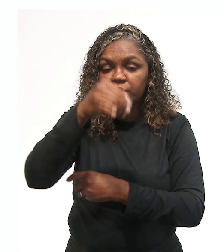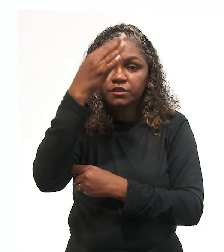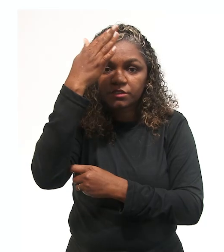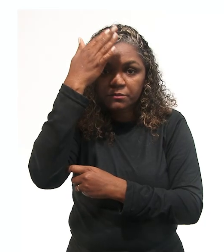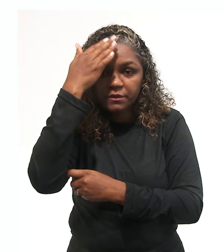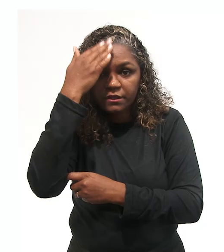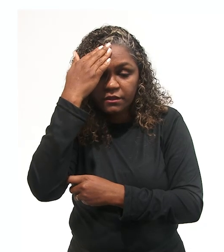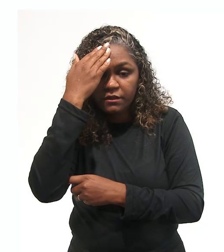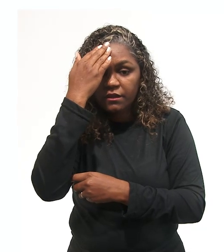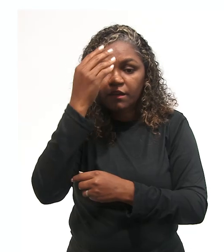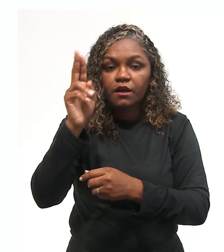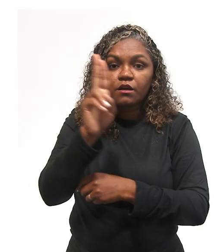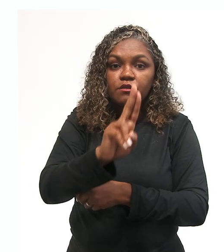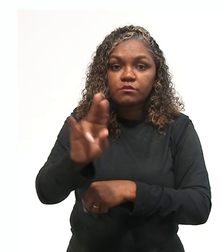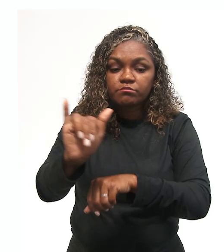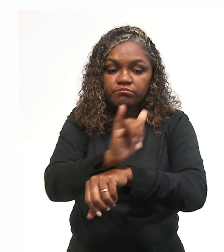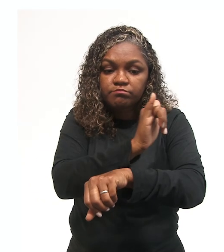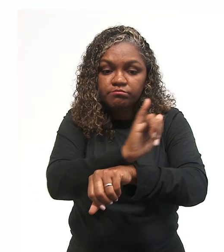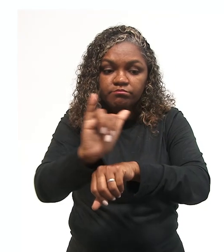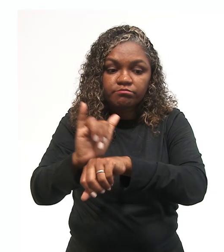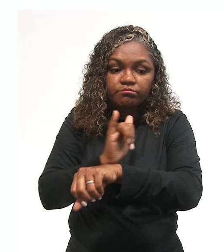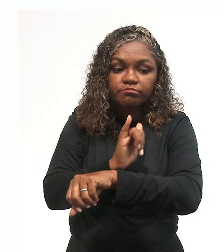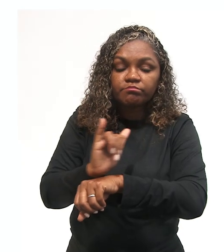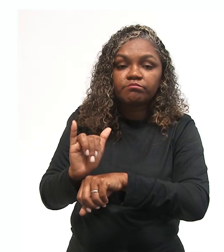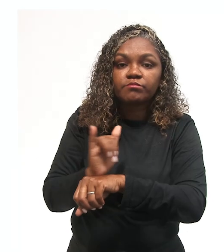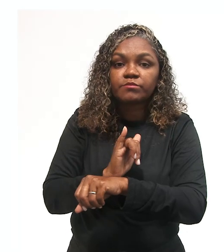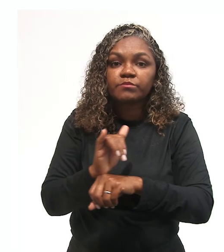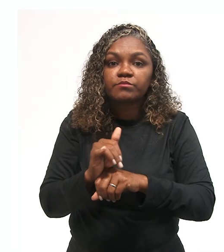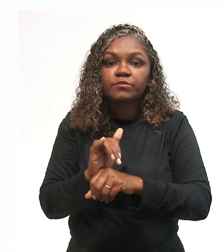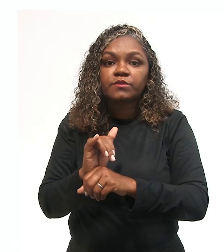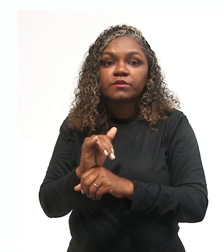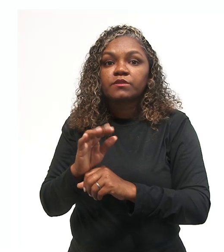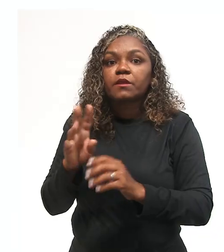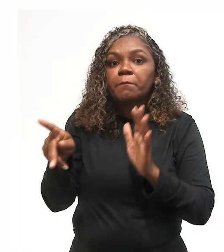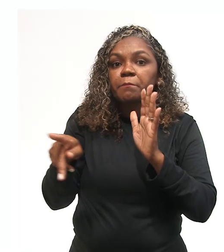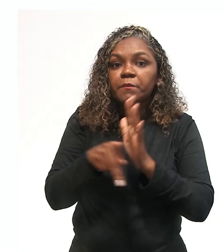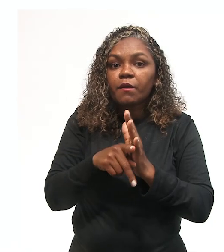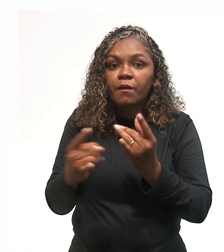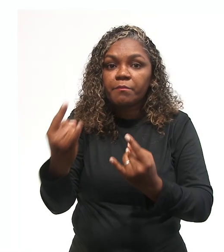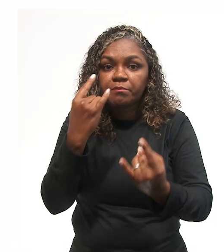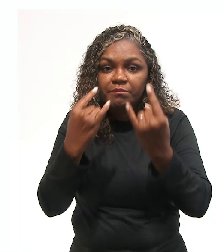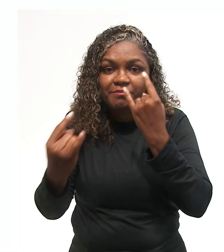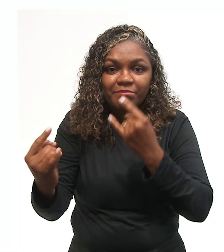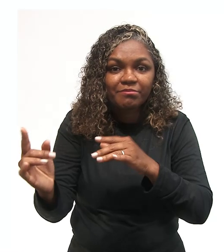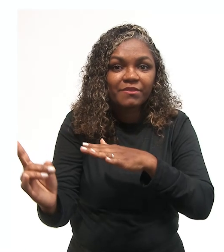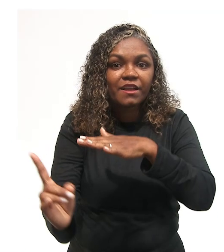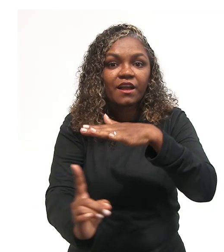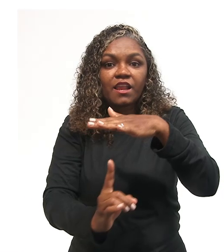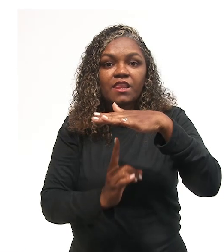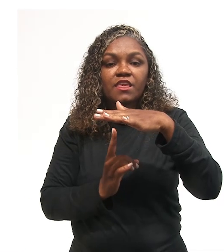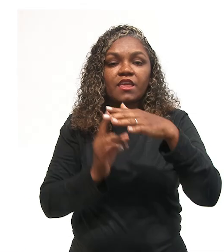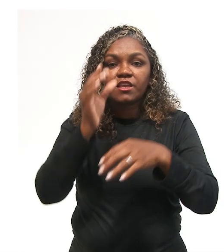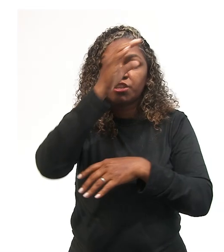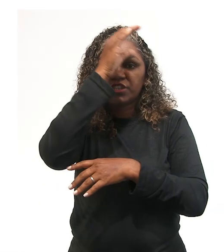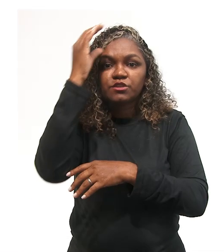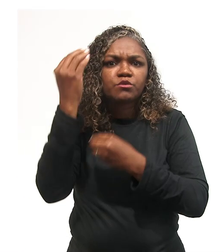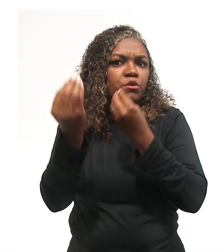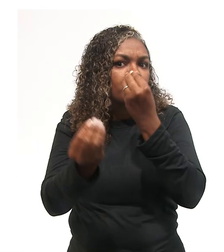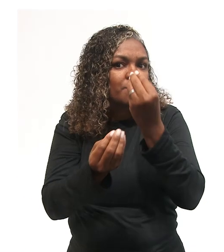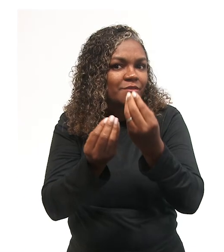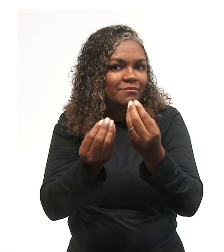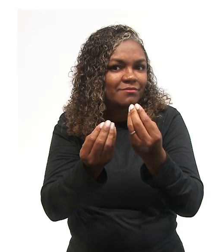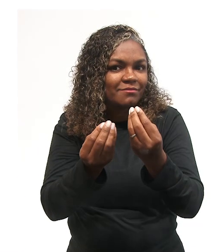estratégias de marketing digital para atrair clientes. Percebam que aqui você já tem uma